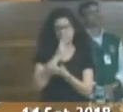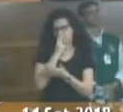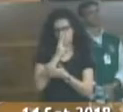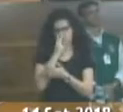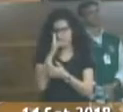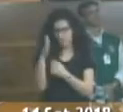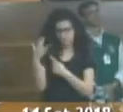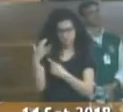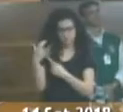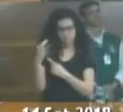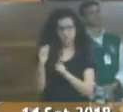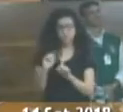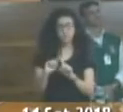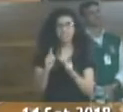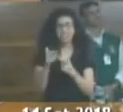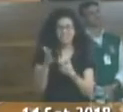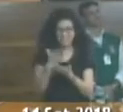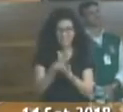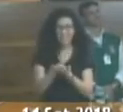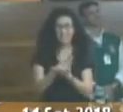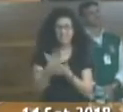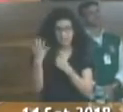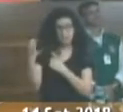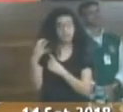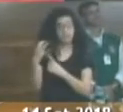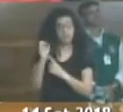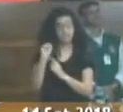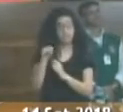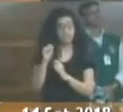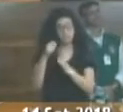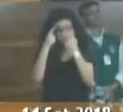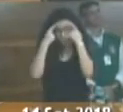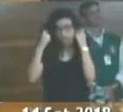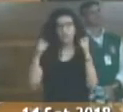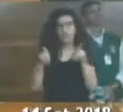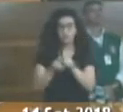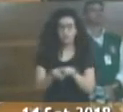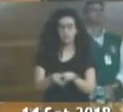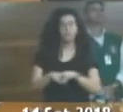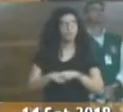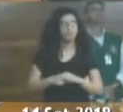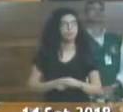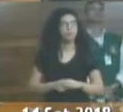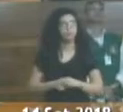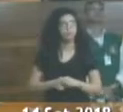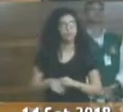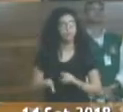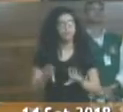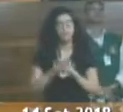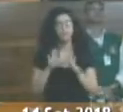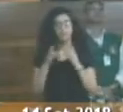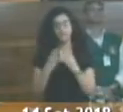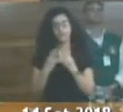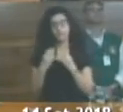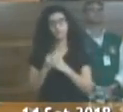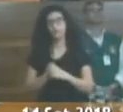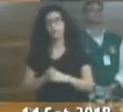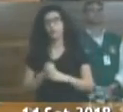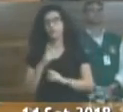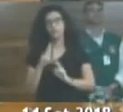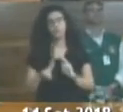que às vezes é muito contundente e até violenta, né? E essas comunidades,